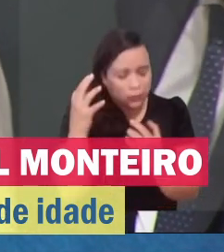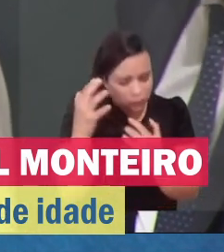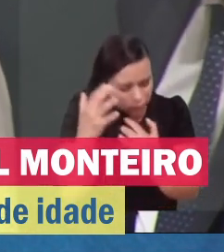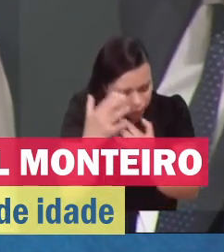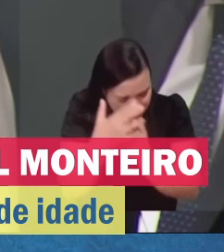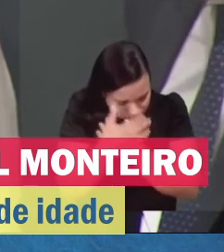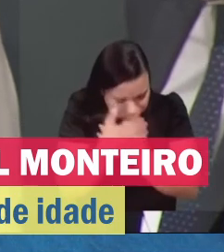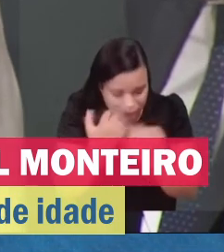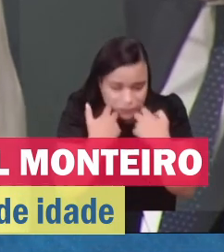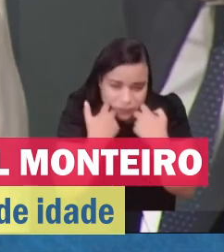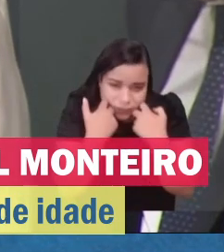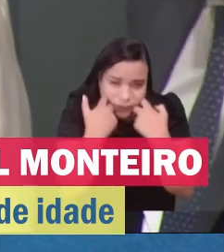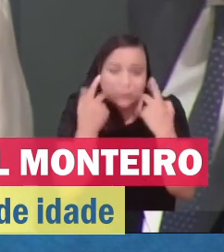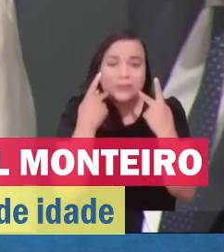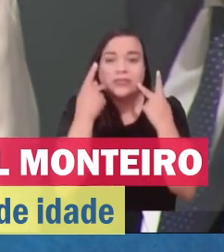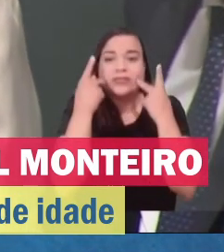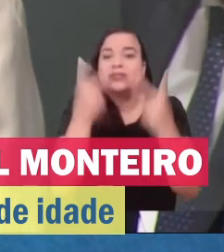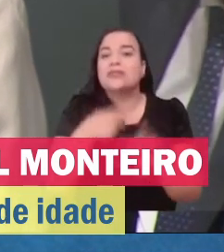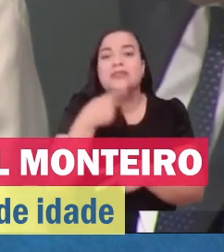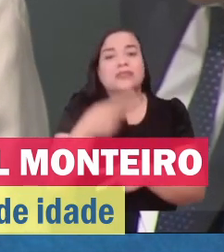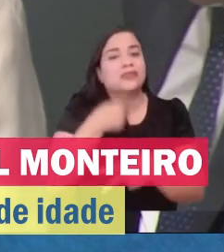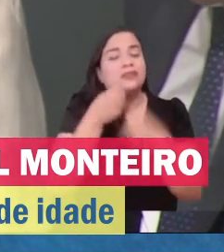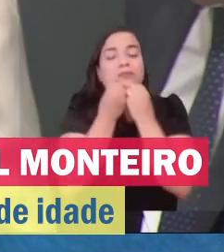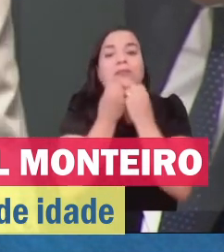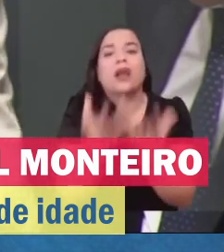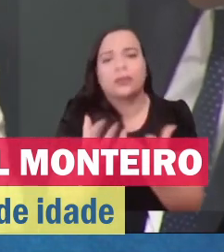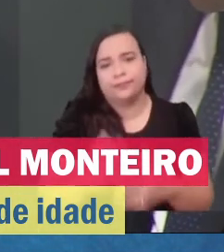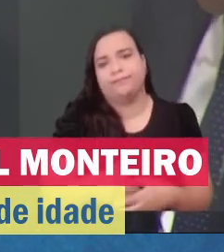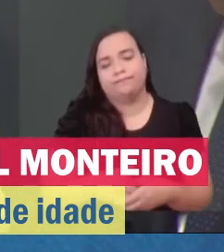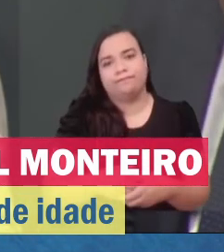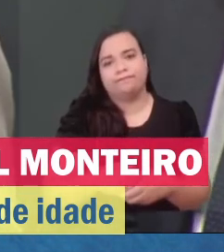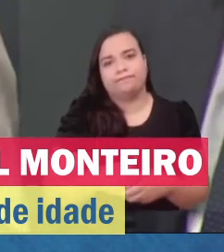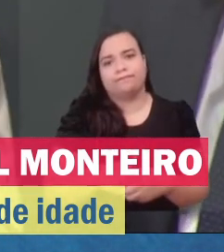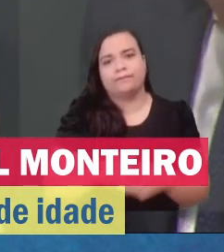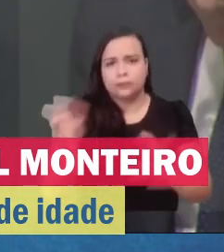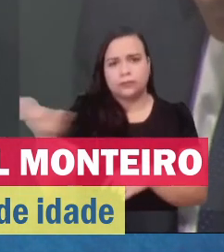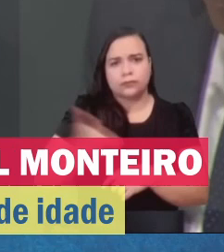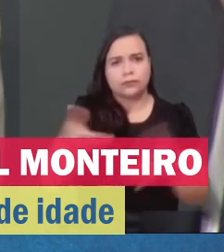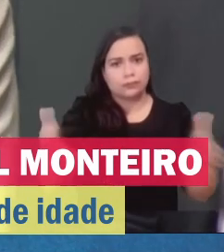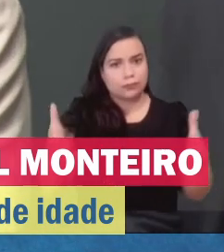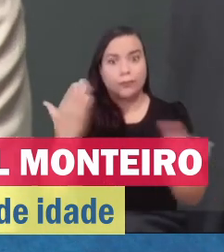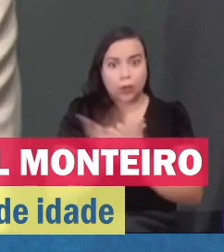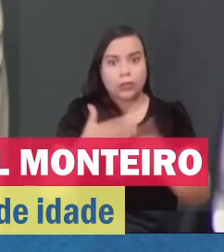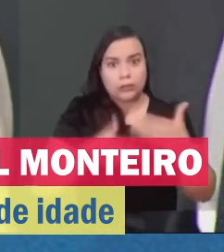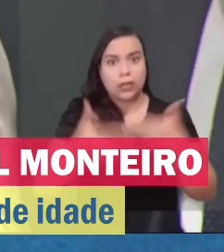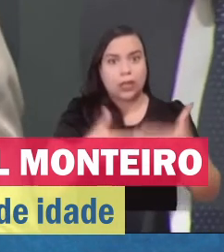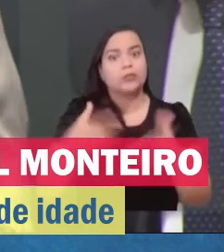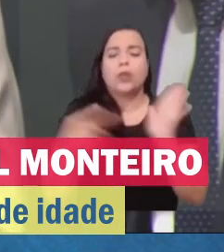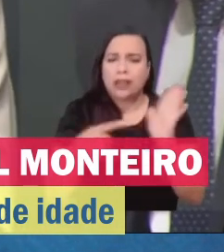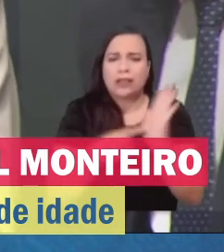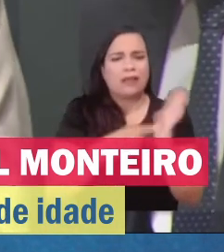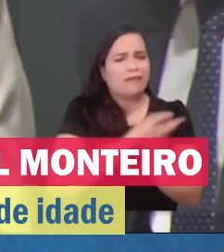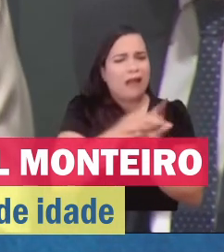tem como se manifestar. Eu recebi aqui, durante esse processo todo, muitas denúncias